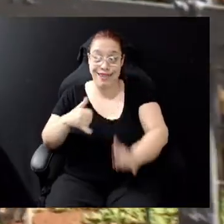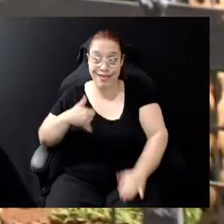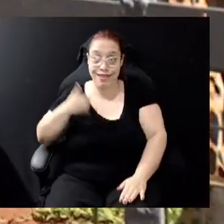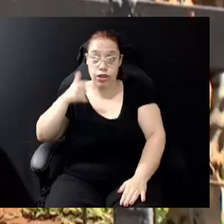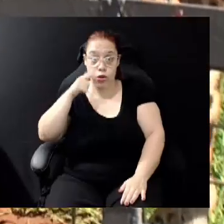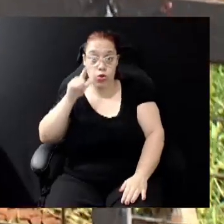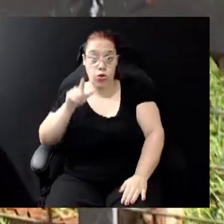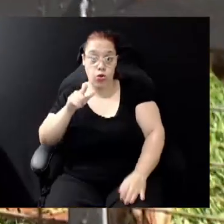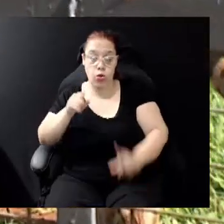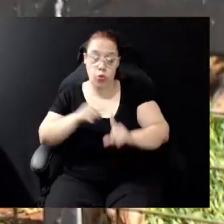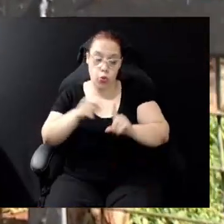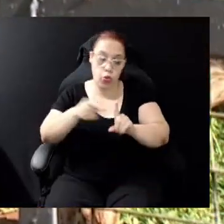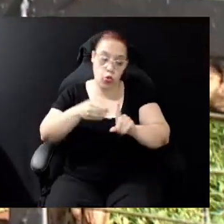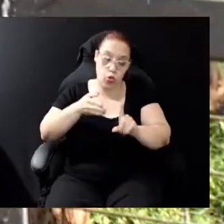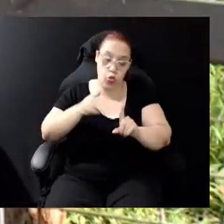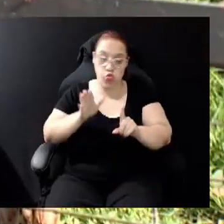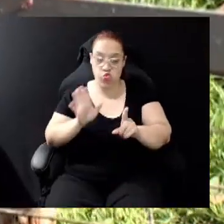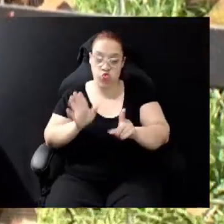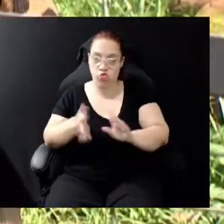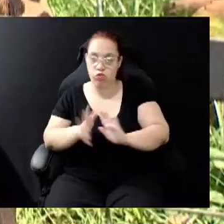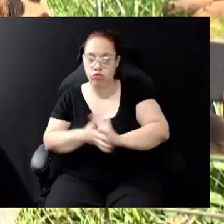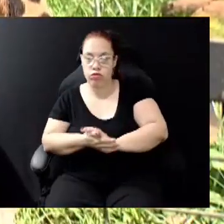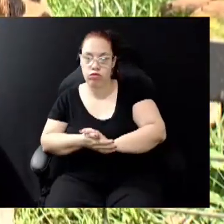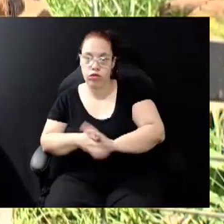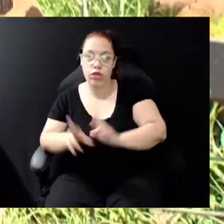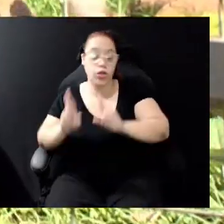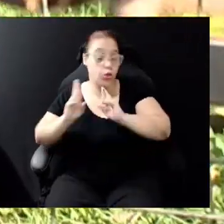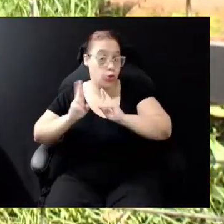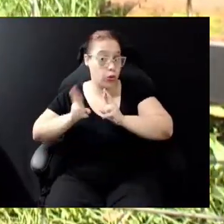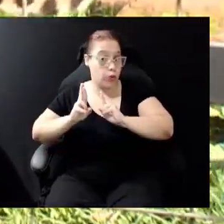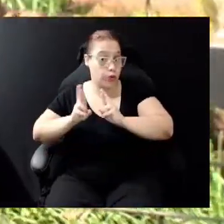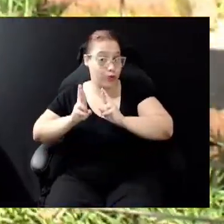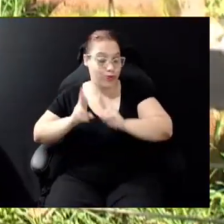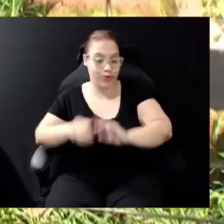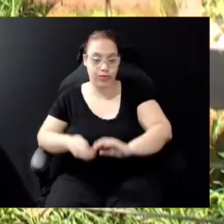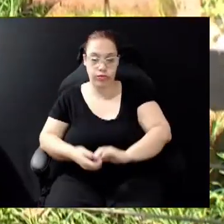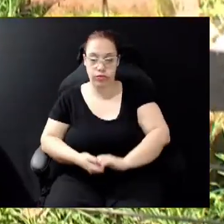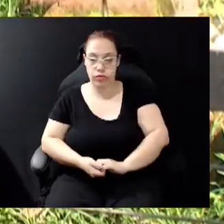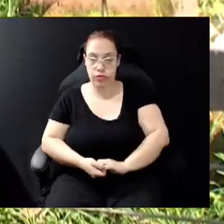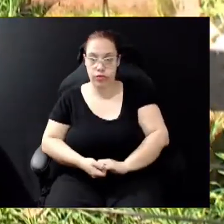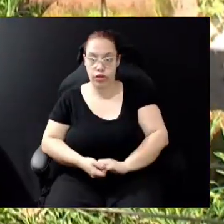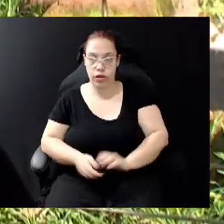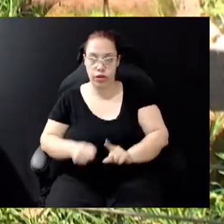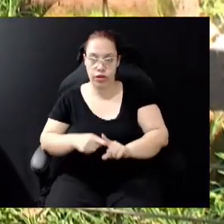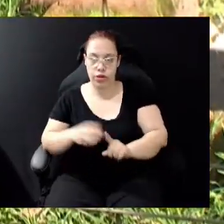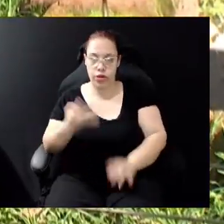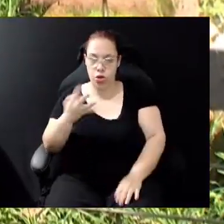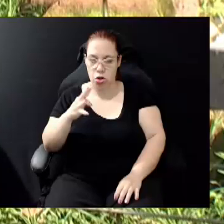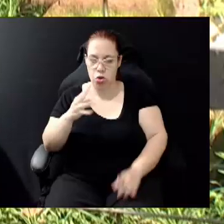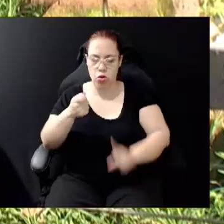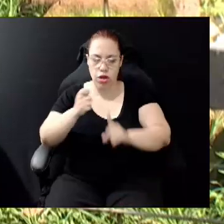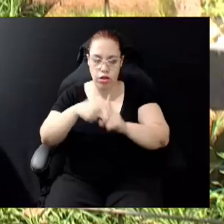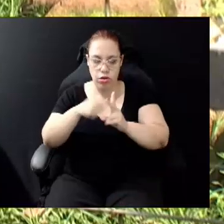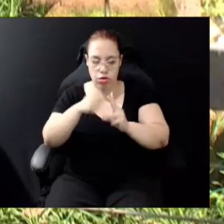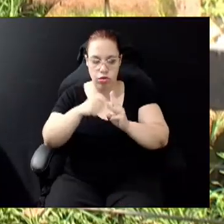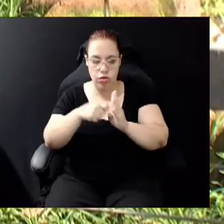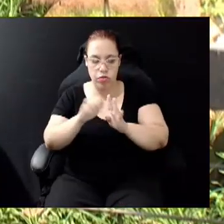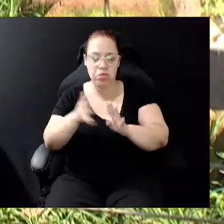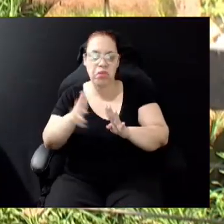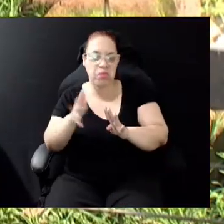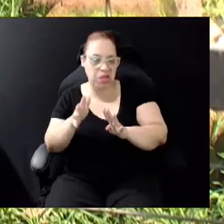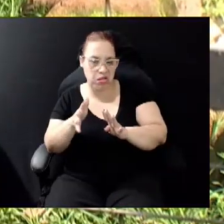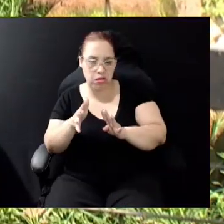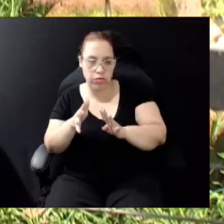reproduzir, então a gente ainda fica na expectativa, né? A gestação gira em torno de 4 meses, né? Então é um